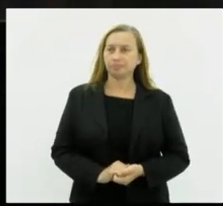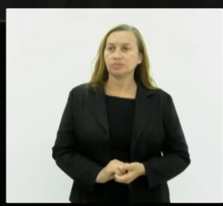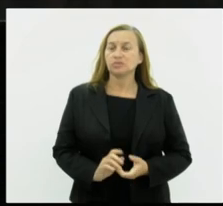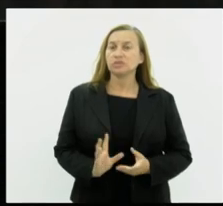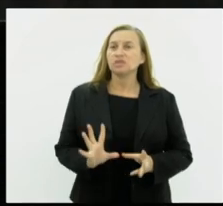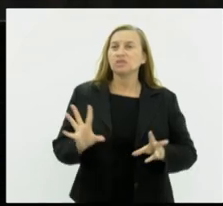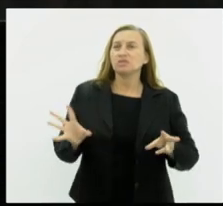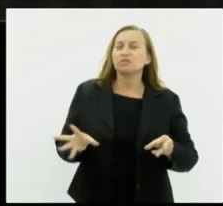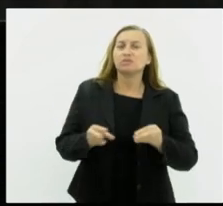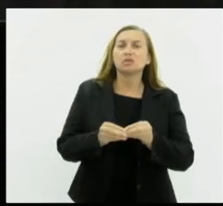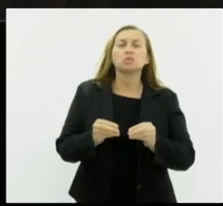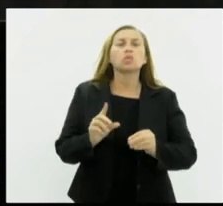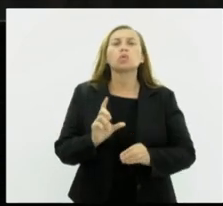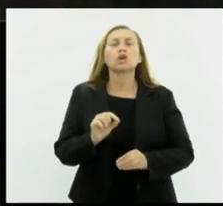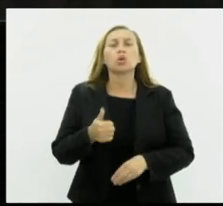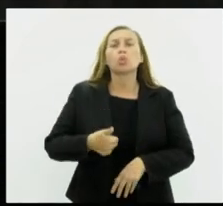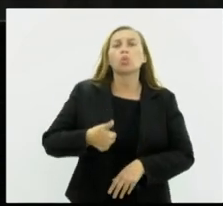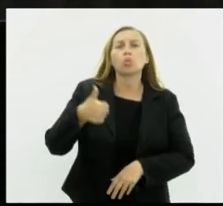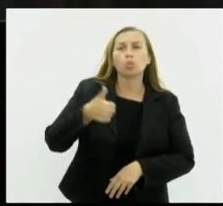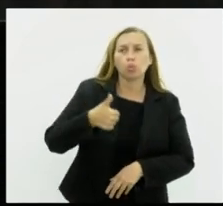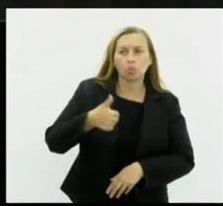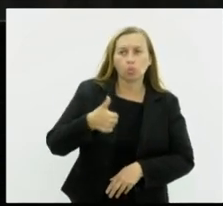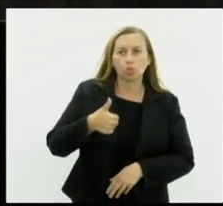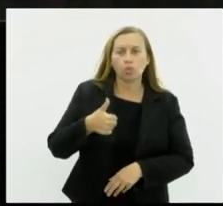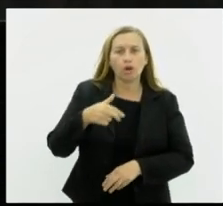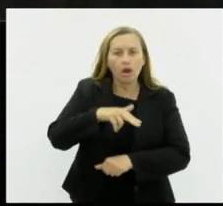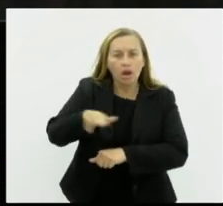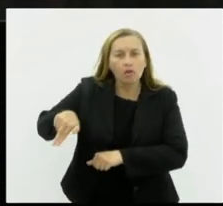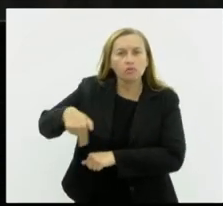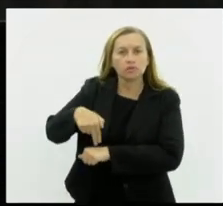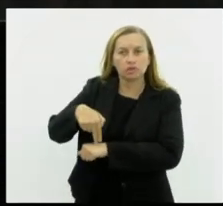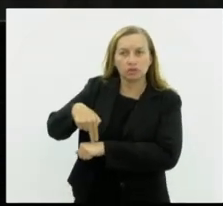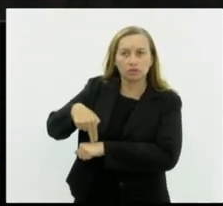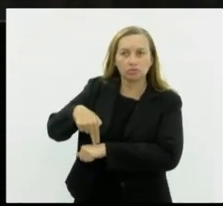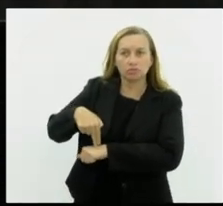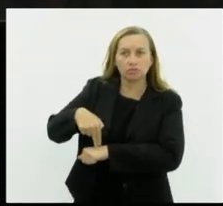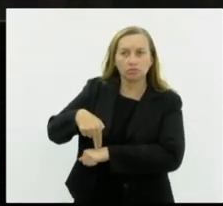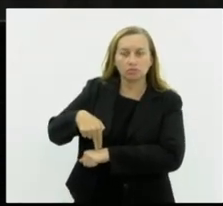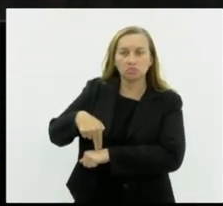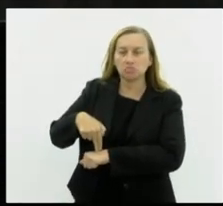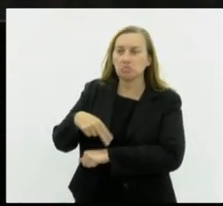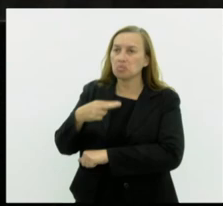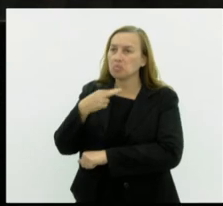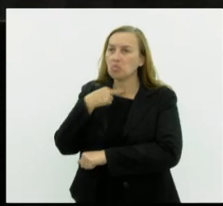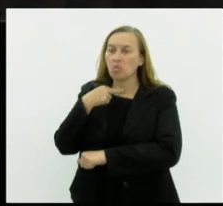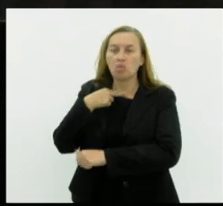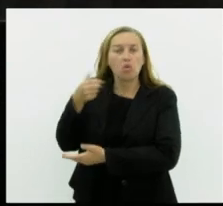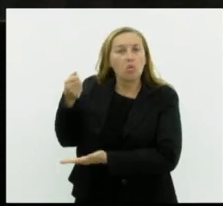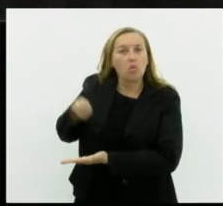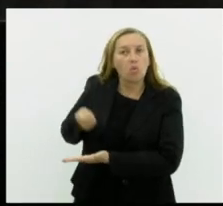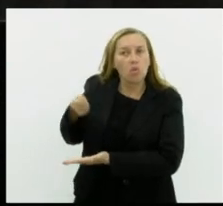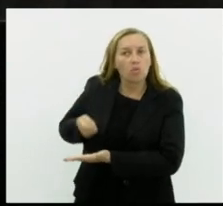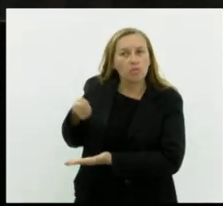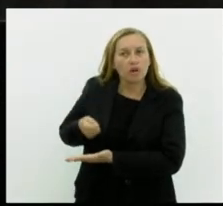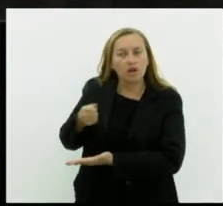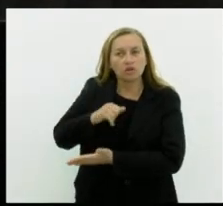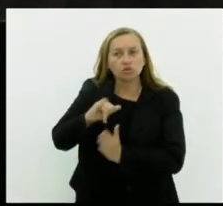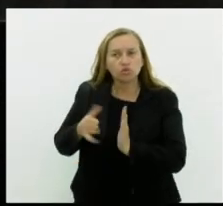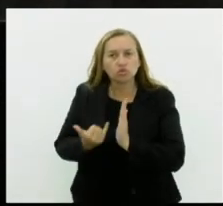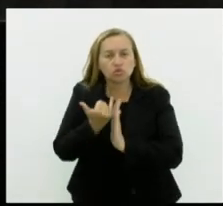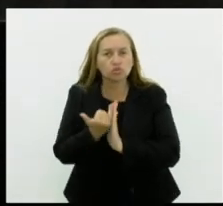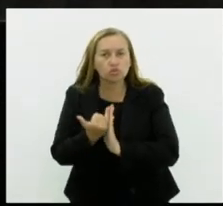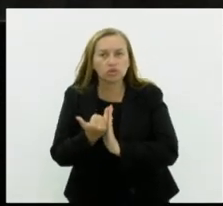concluímos que, um, a União não pode cobrar juros ao